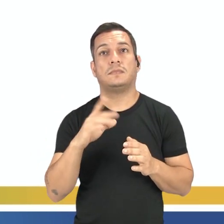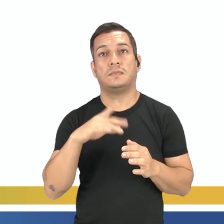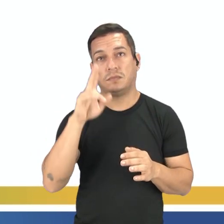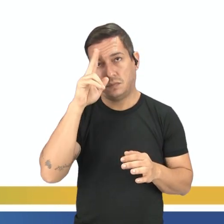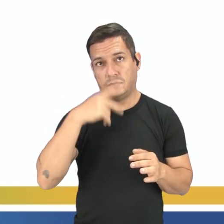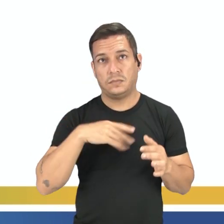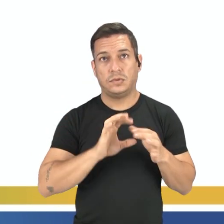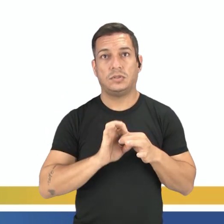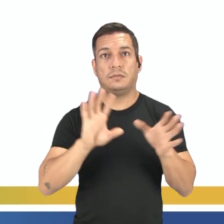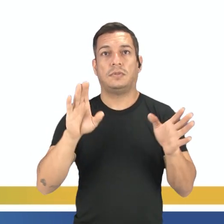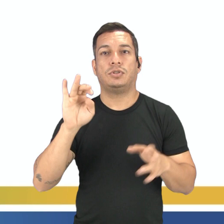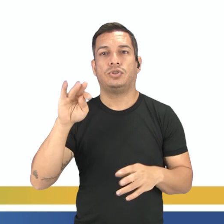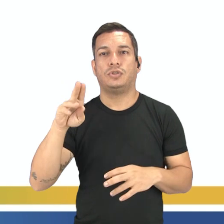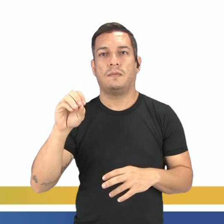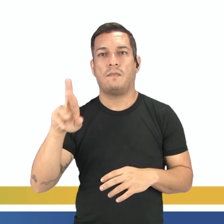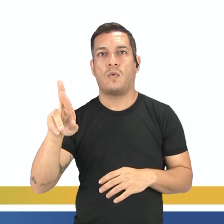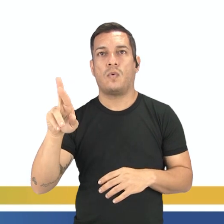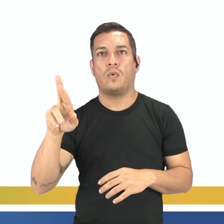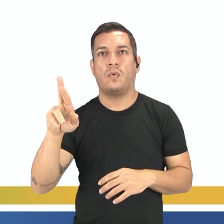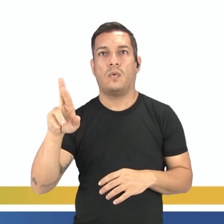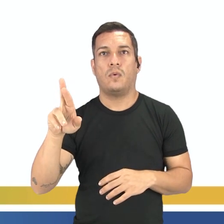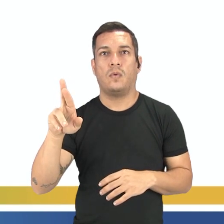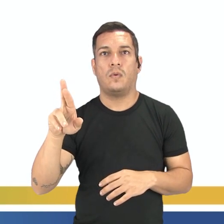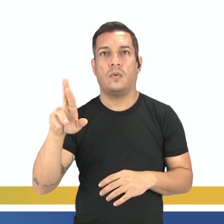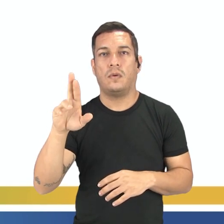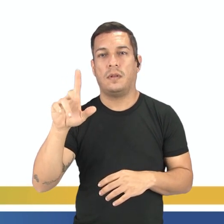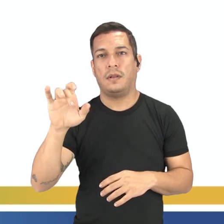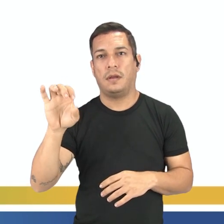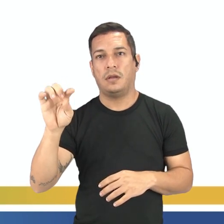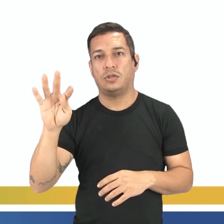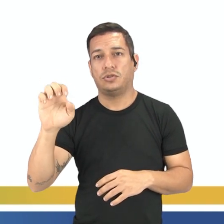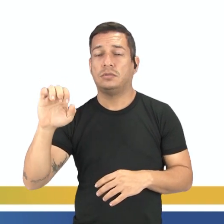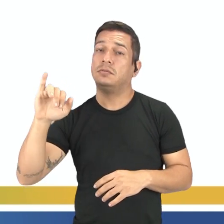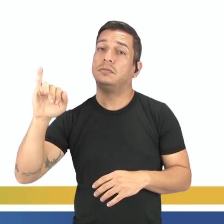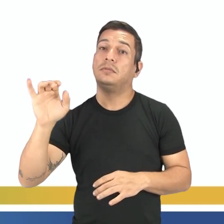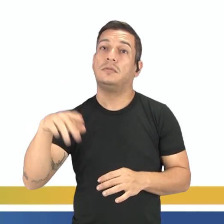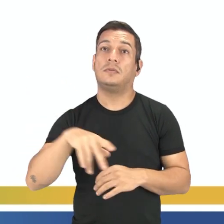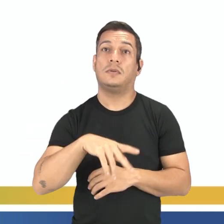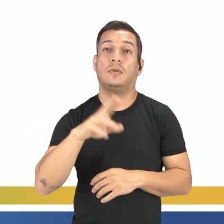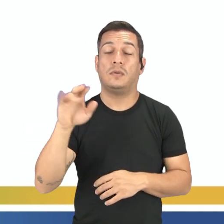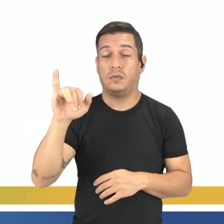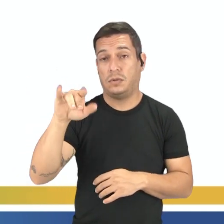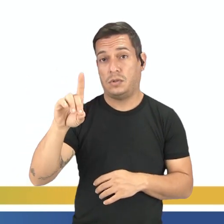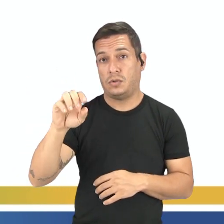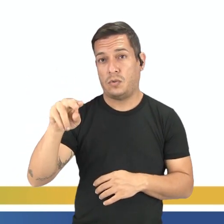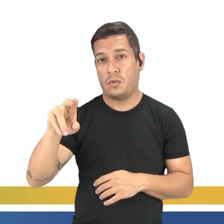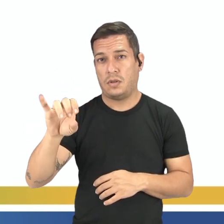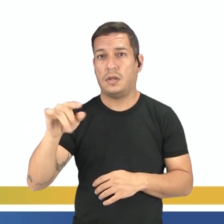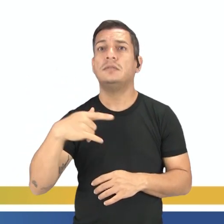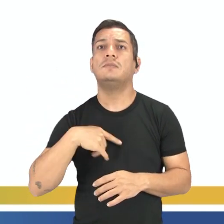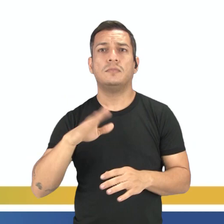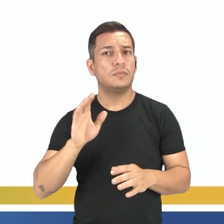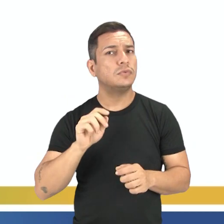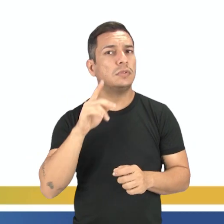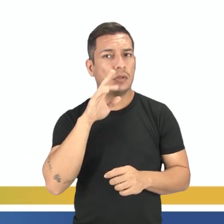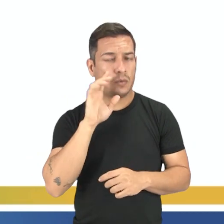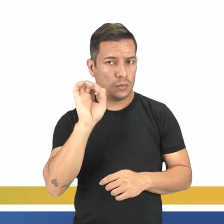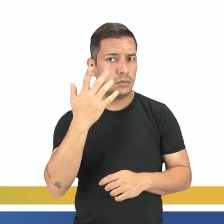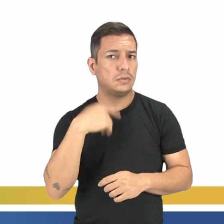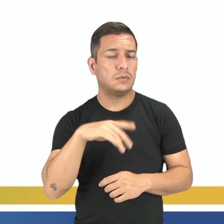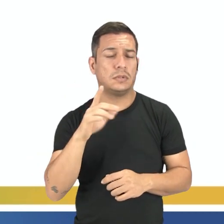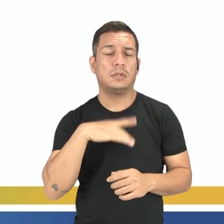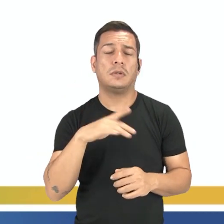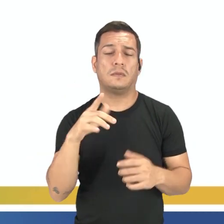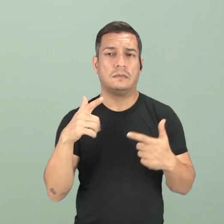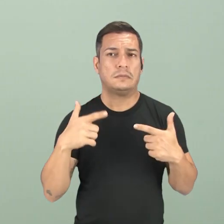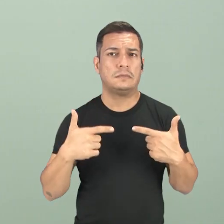Timor-Leste em relação à Indonésia, que foi muito tenso. Havia um risco de haver uma guerra ali sem controle, então